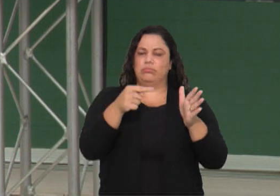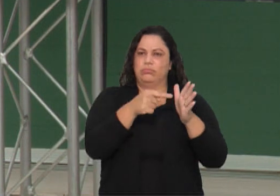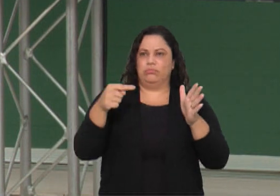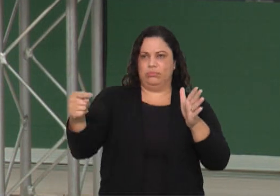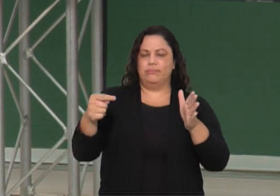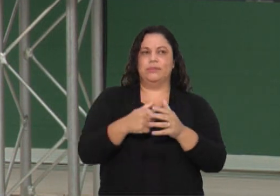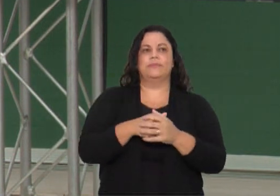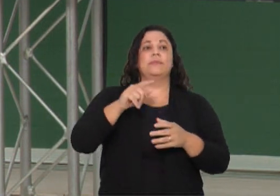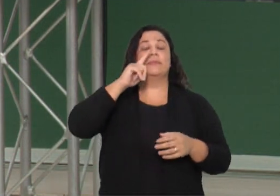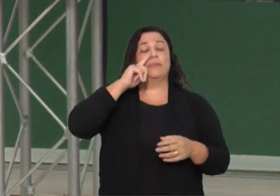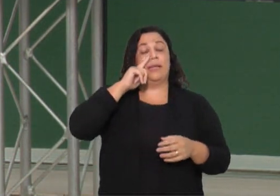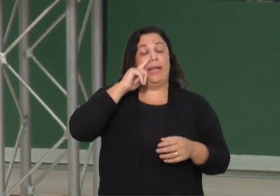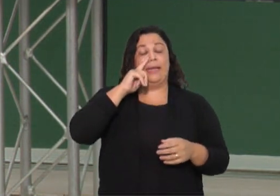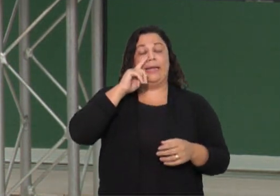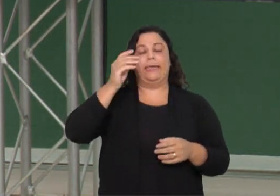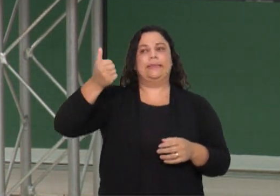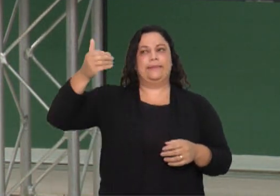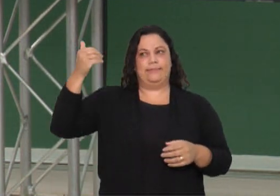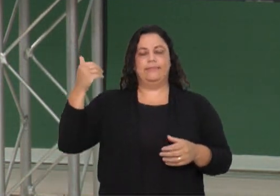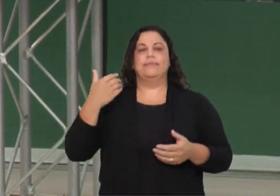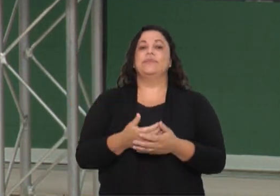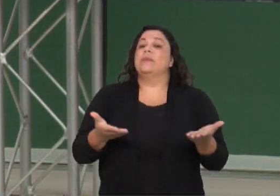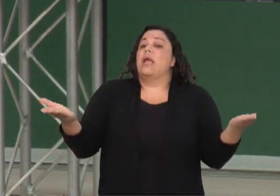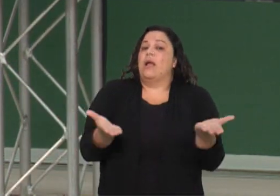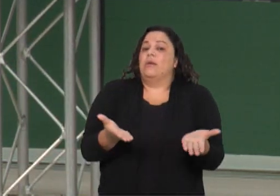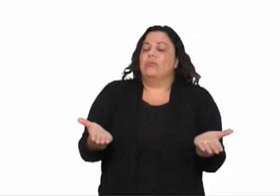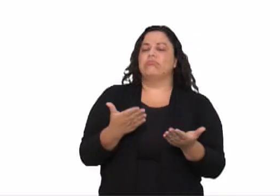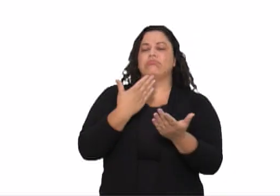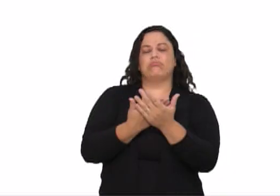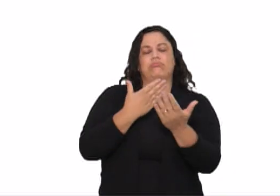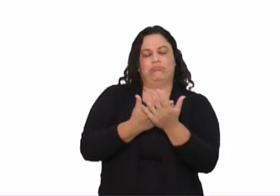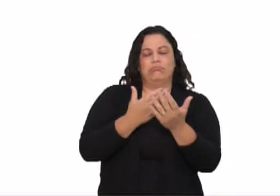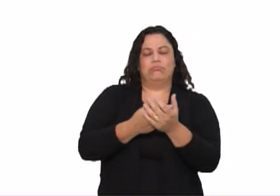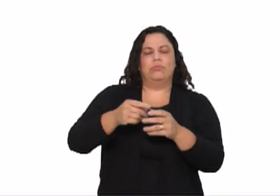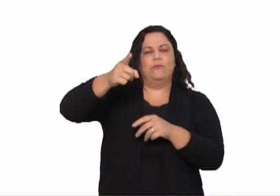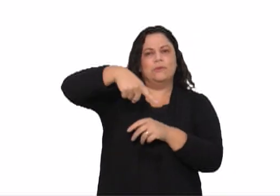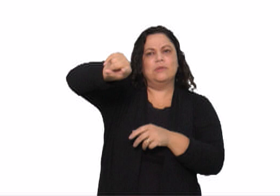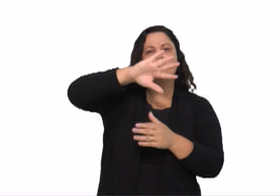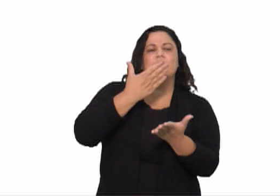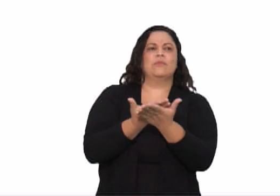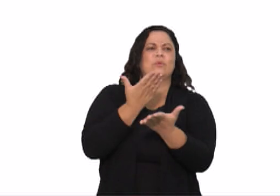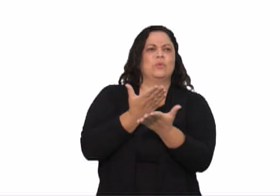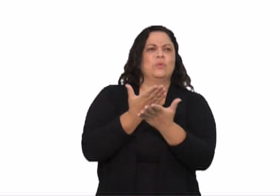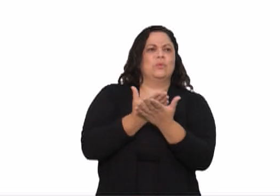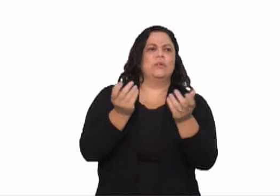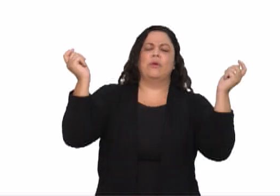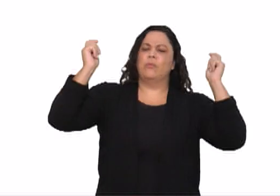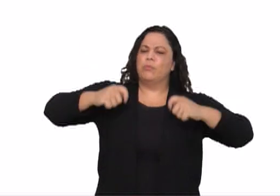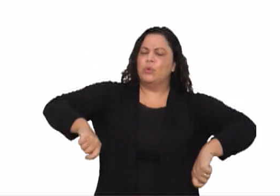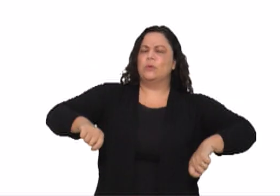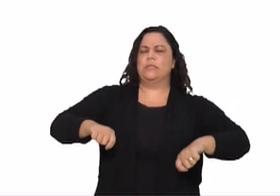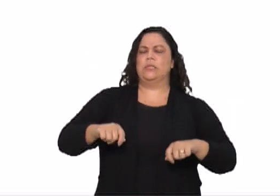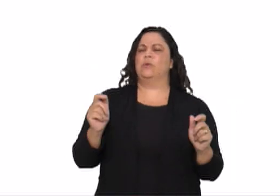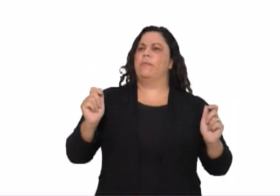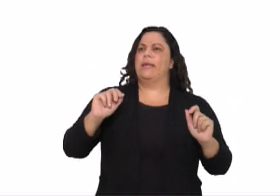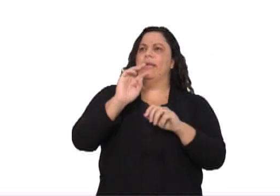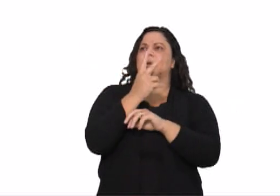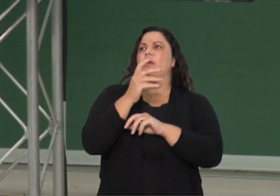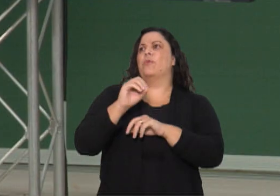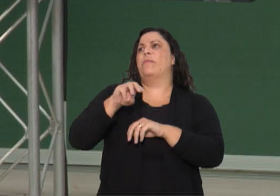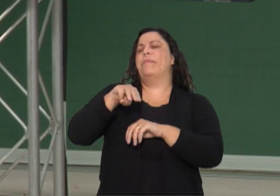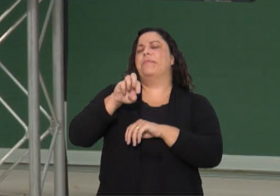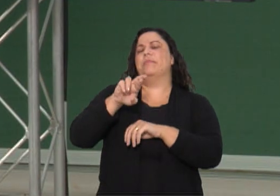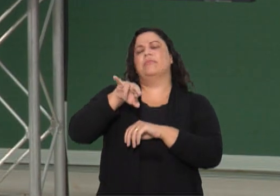da Grécia Antiga. Nessa aula vocês vão estudar o período arcaico, na verdade podemos pegar o homérico com a crise